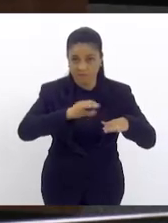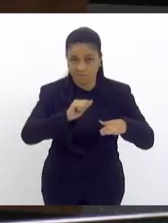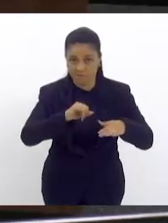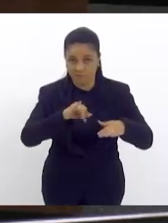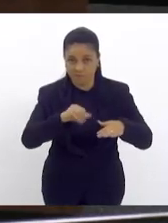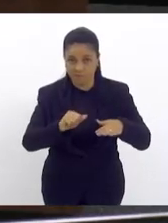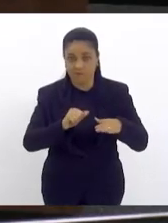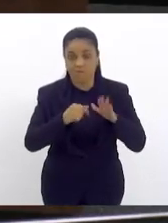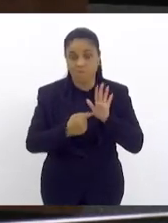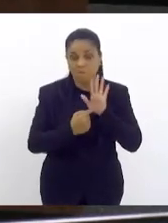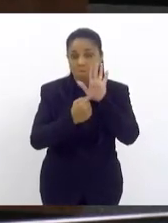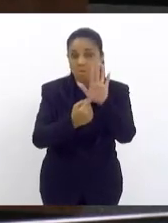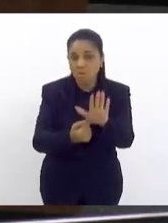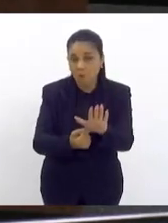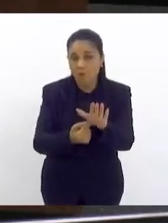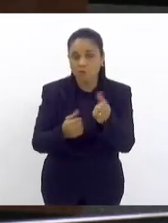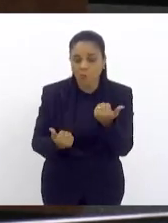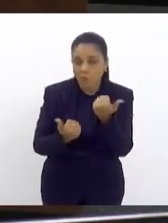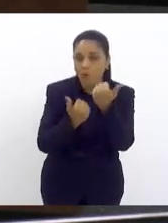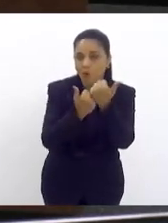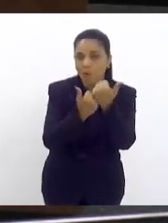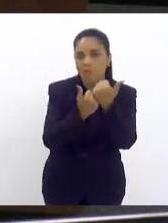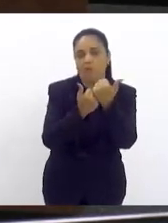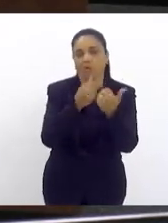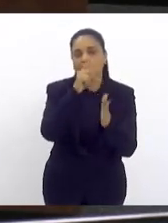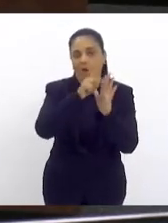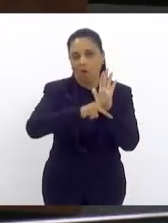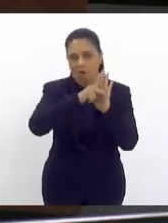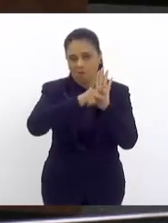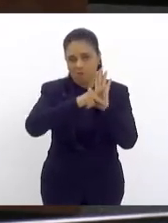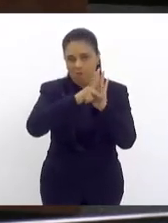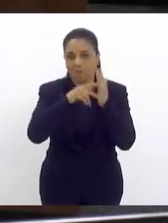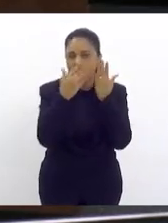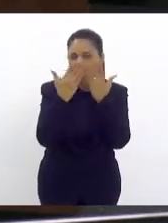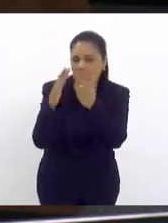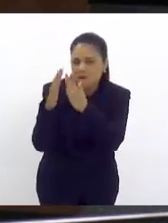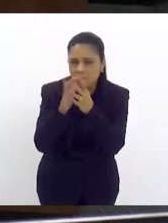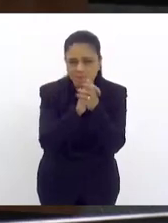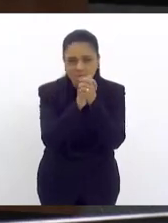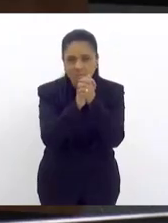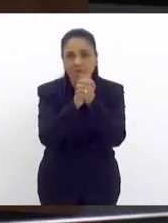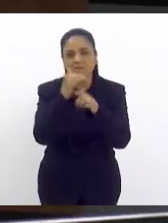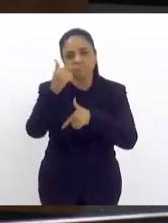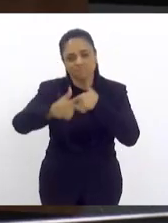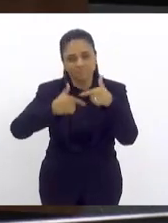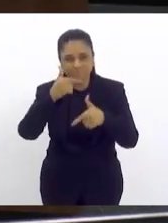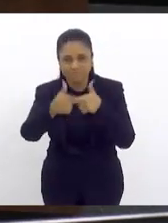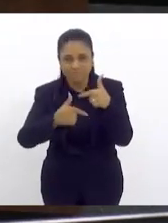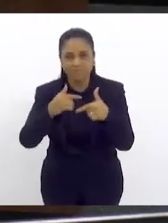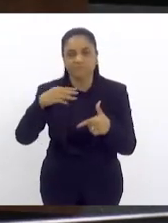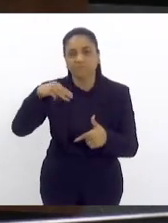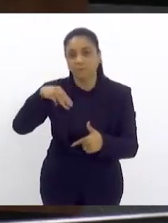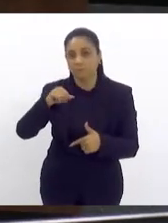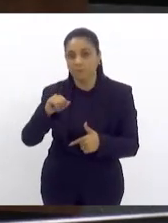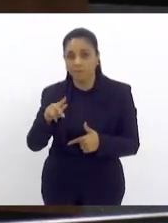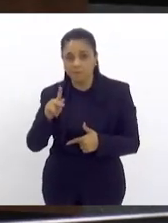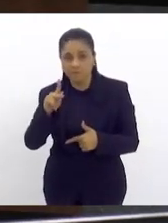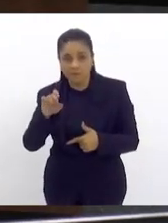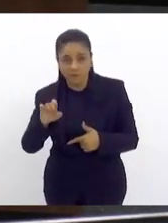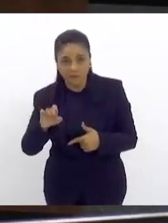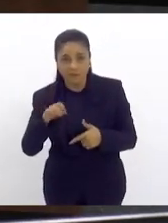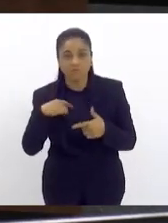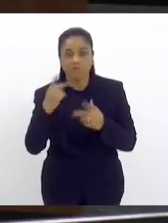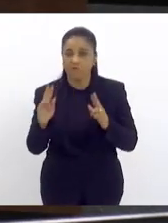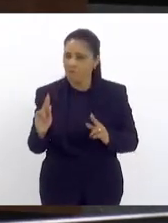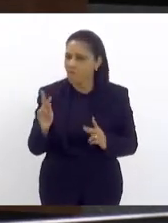e apresenta sua Moção de apoio ao projeto parabenizando mais uma vez a iniciativa do deputado Carlos Smith no sentido de